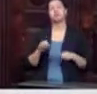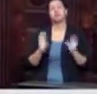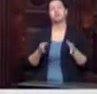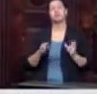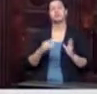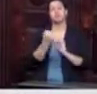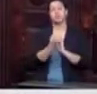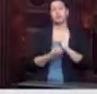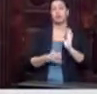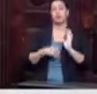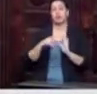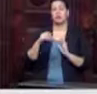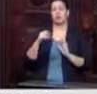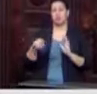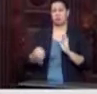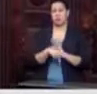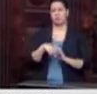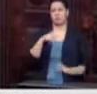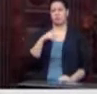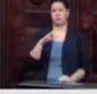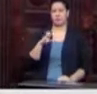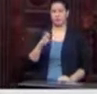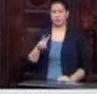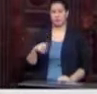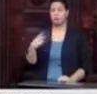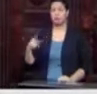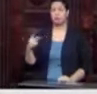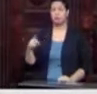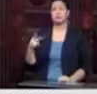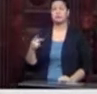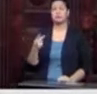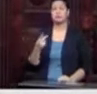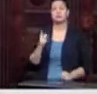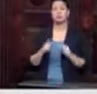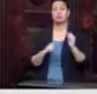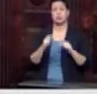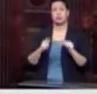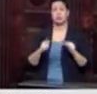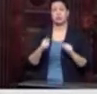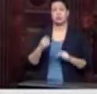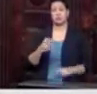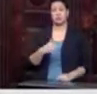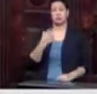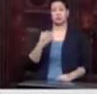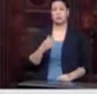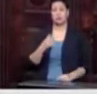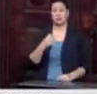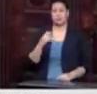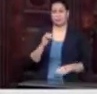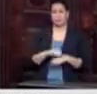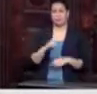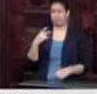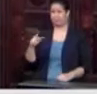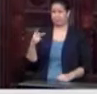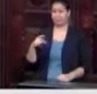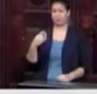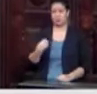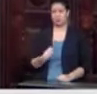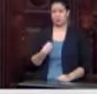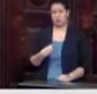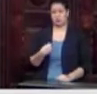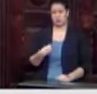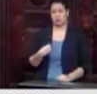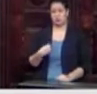da Previdência, vão impactar de sobremaneira as condições de vida